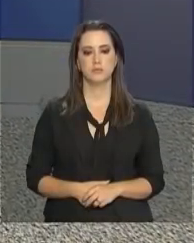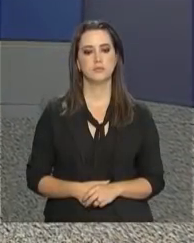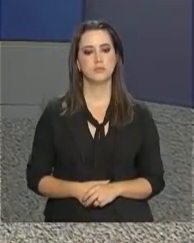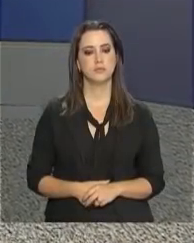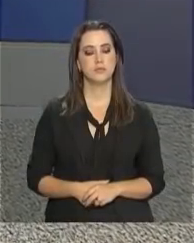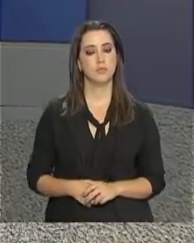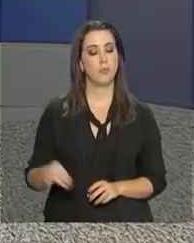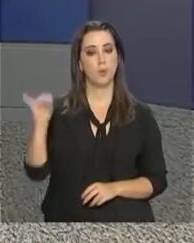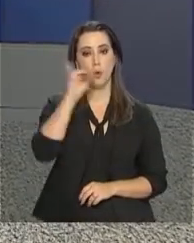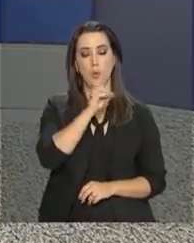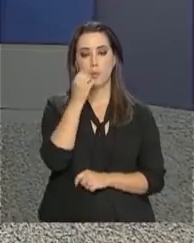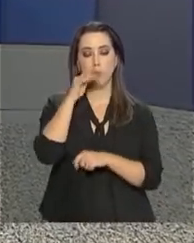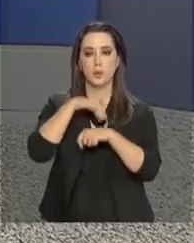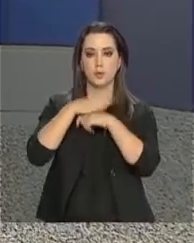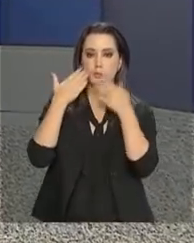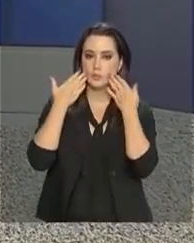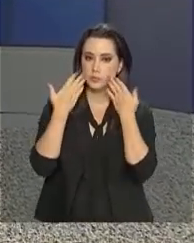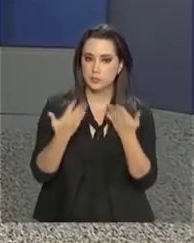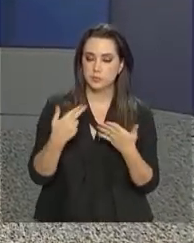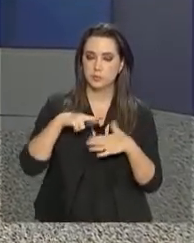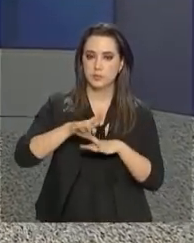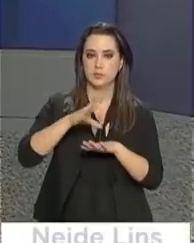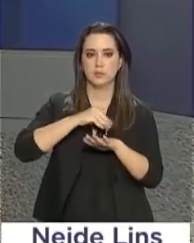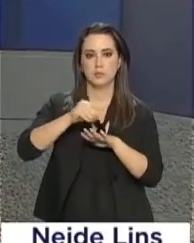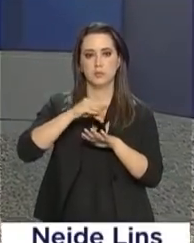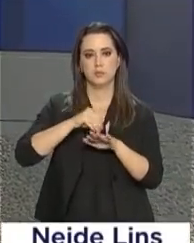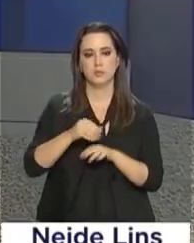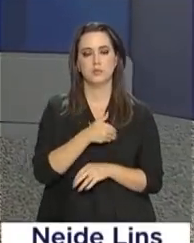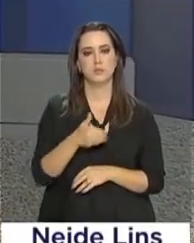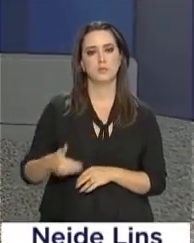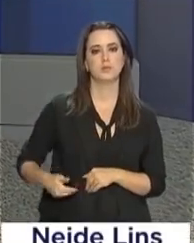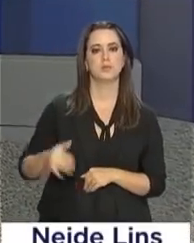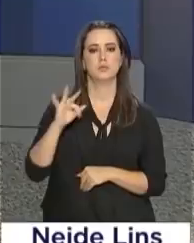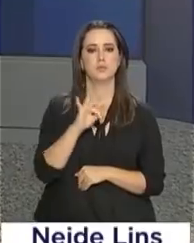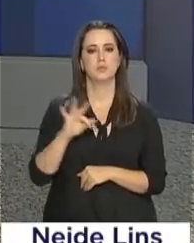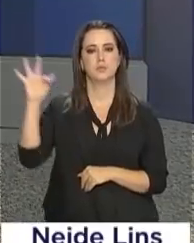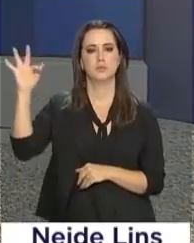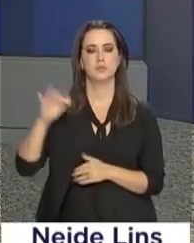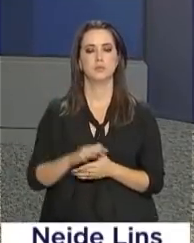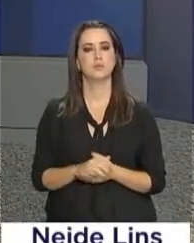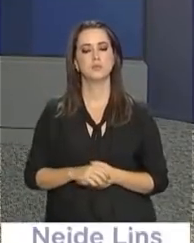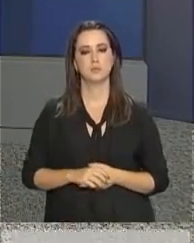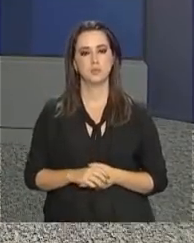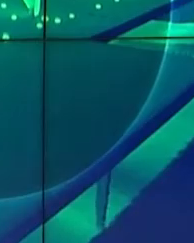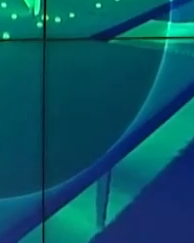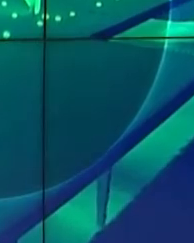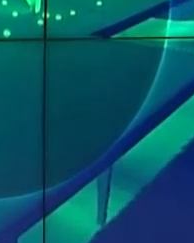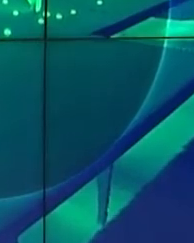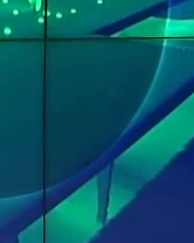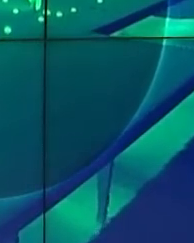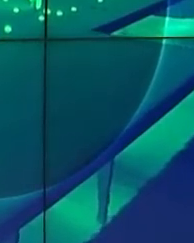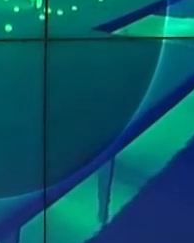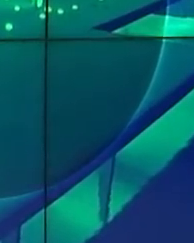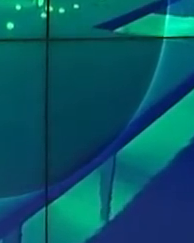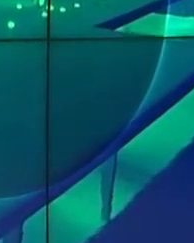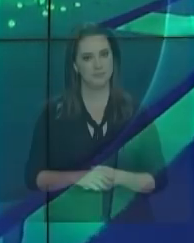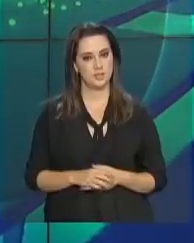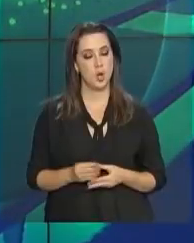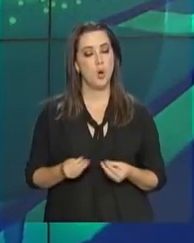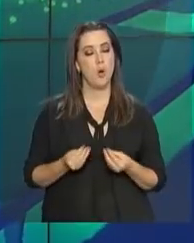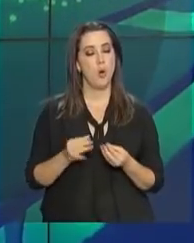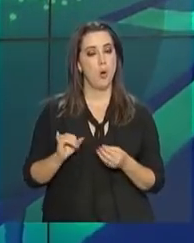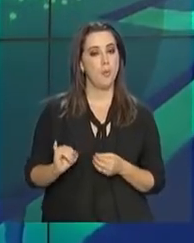olá boa noite no ar o repórter nbr com as notícias do governo federal é garantir o acesso